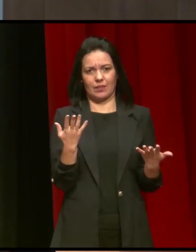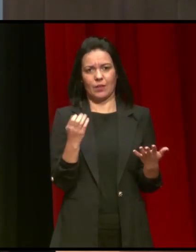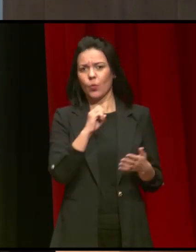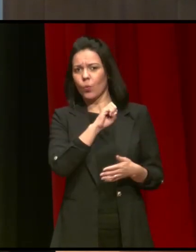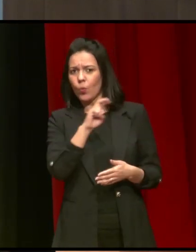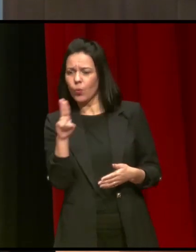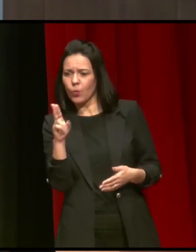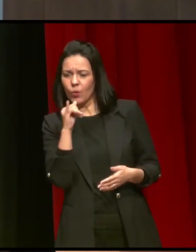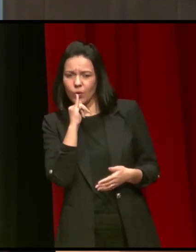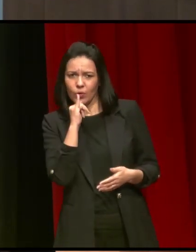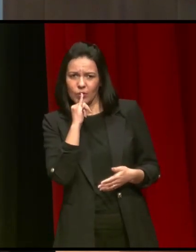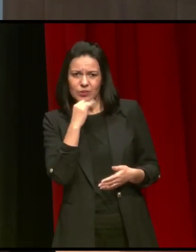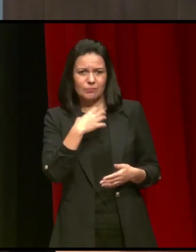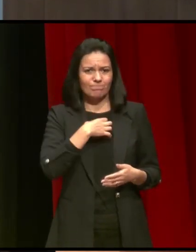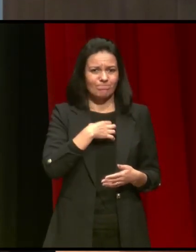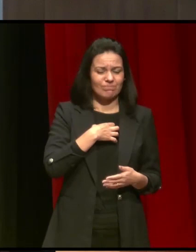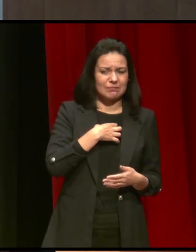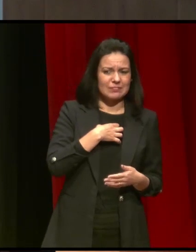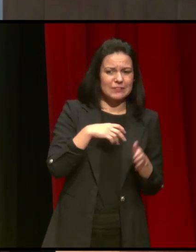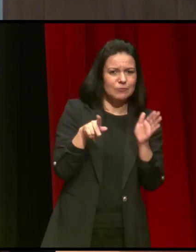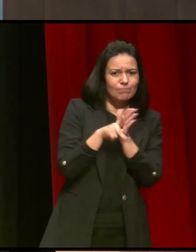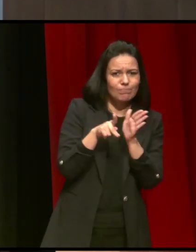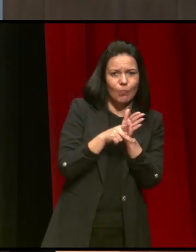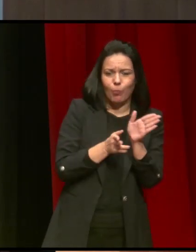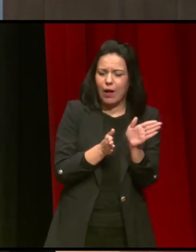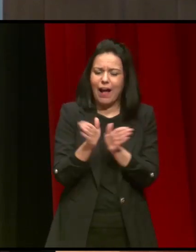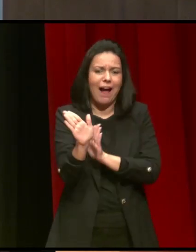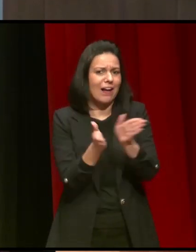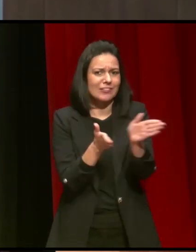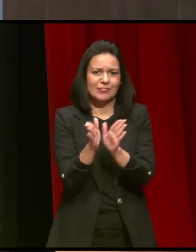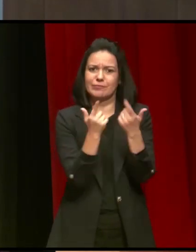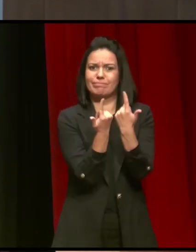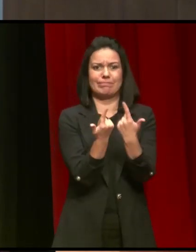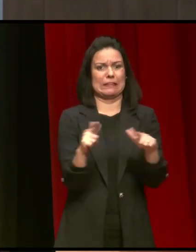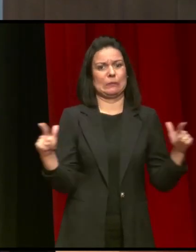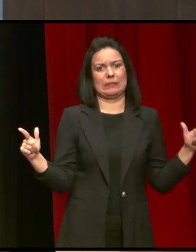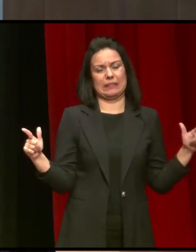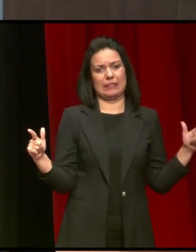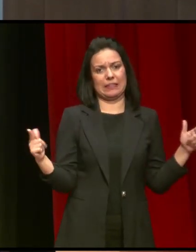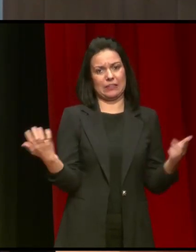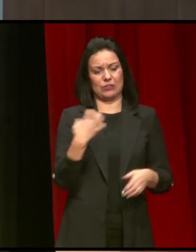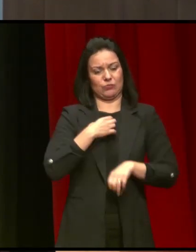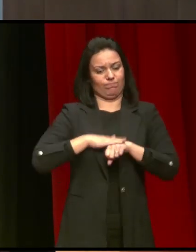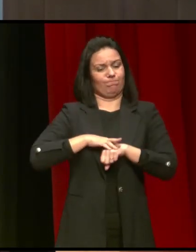Barreiras arquitetônicas, né? A liberdade de ir e vir, né?